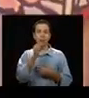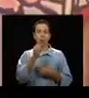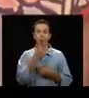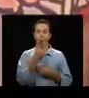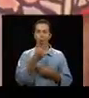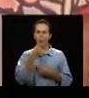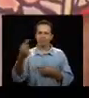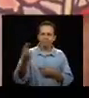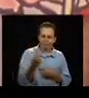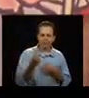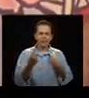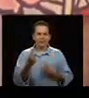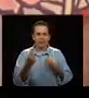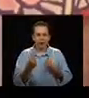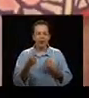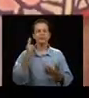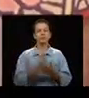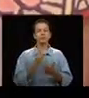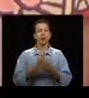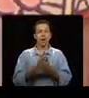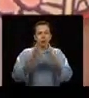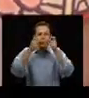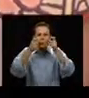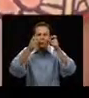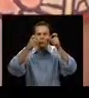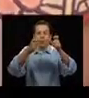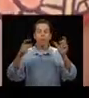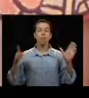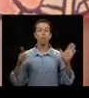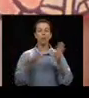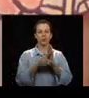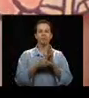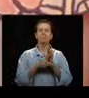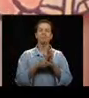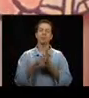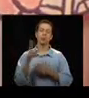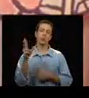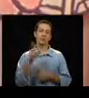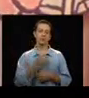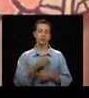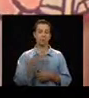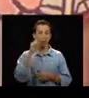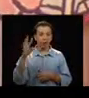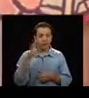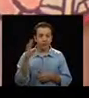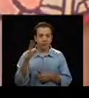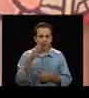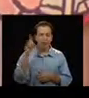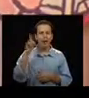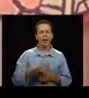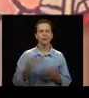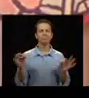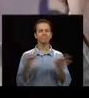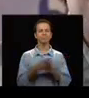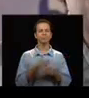quando o desgraçado estava presente, mas ele estava presente com inteireza, que, putz, imagina, era